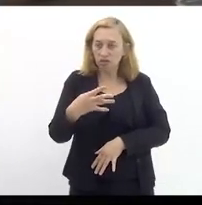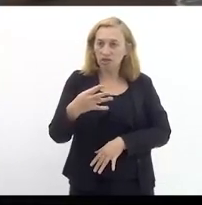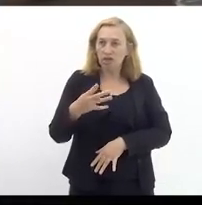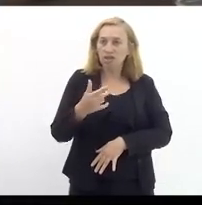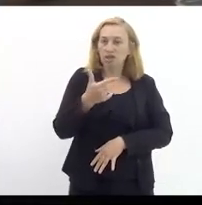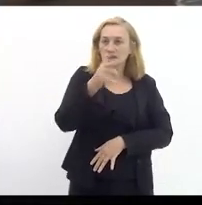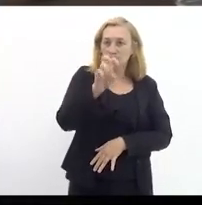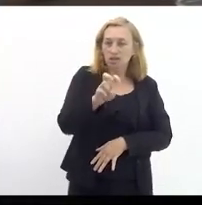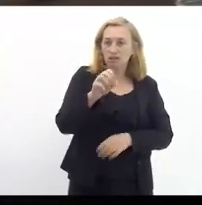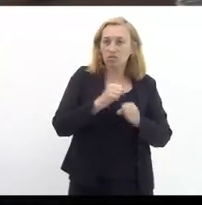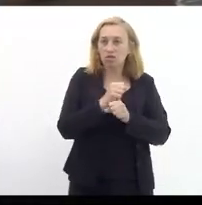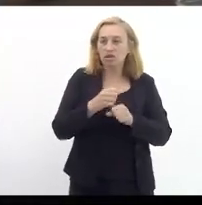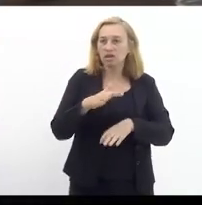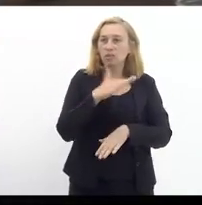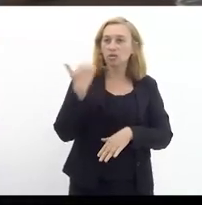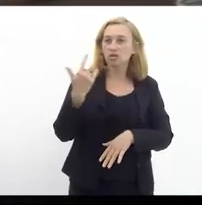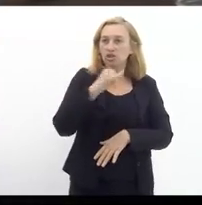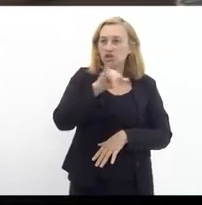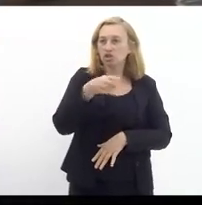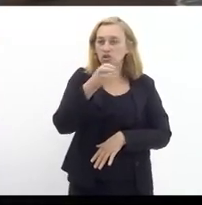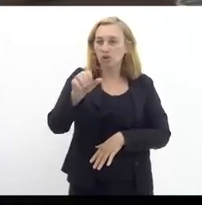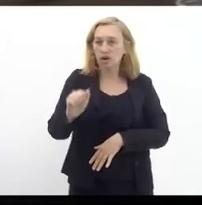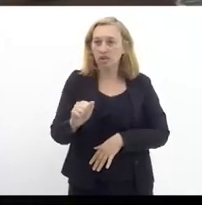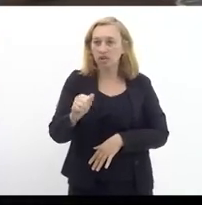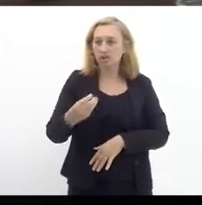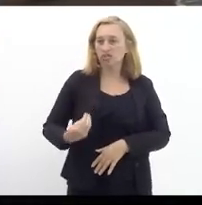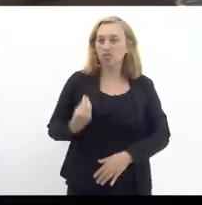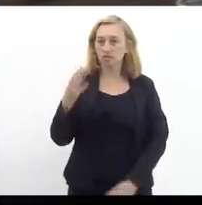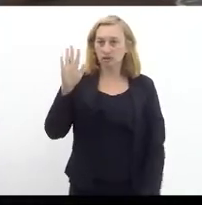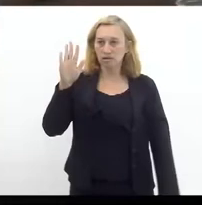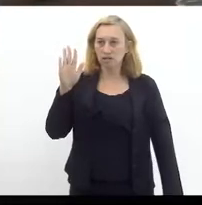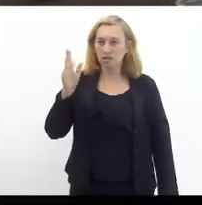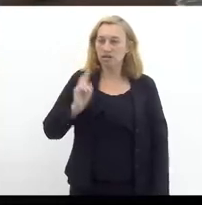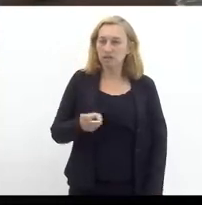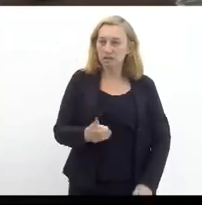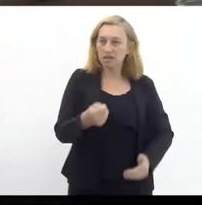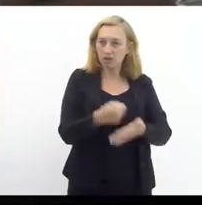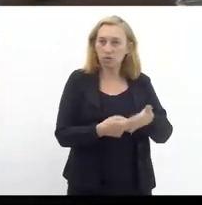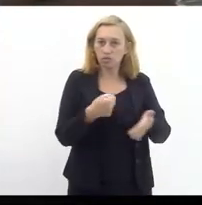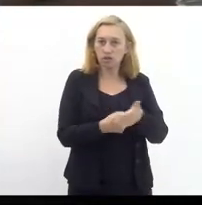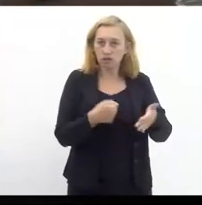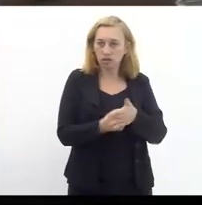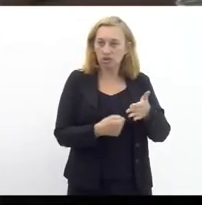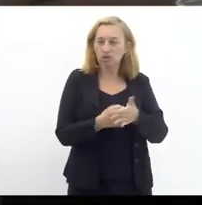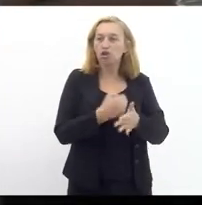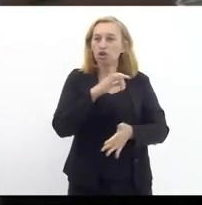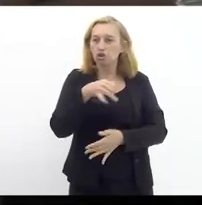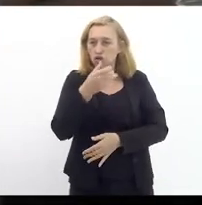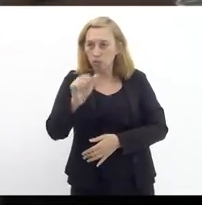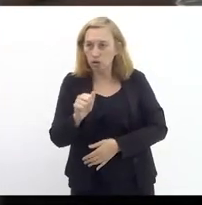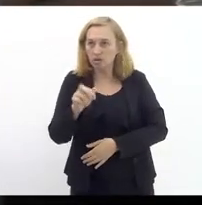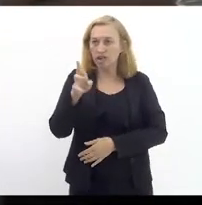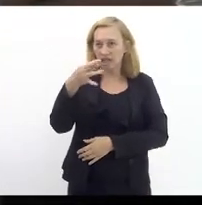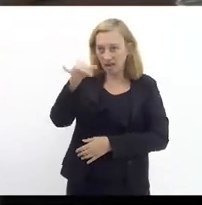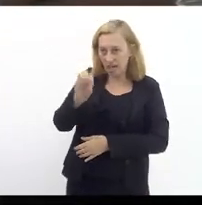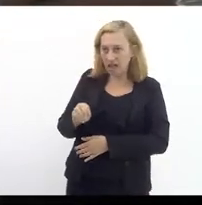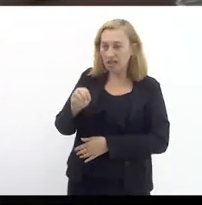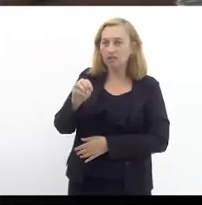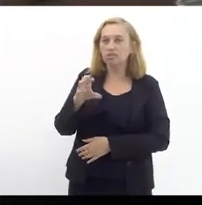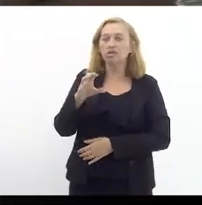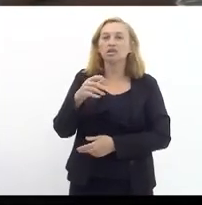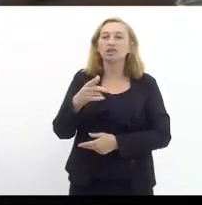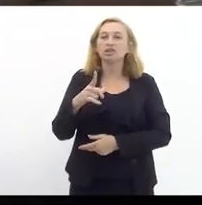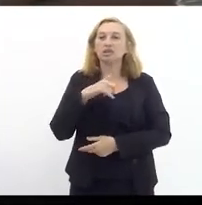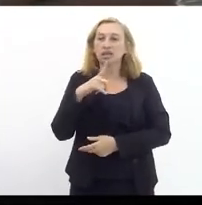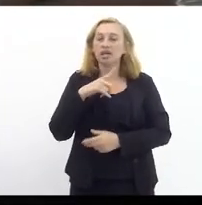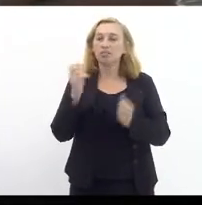morte da Joana e dizer, Joana presente, que a gente vai seguir lutando para que Joanas, Ricardo, Carla tenham